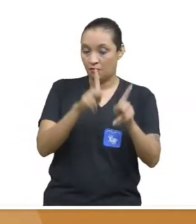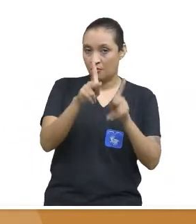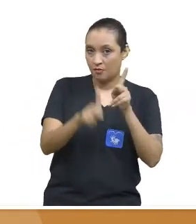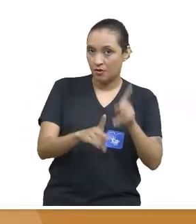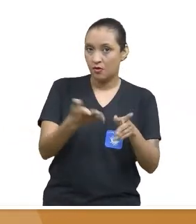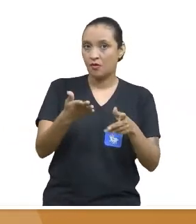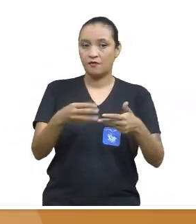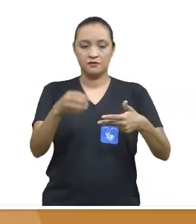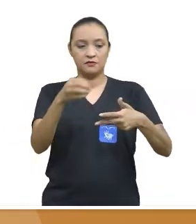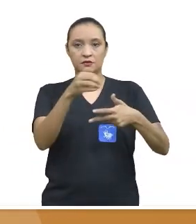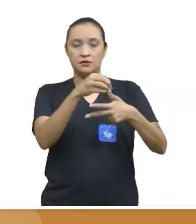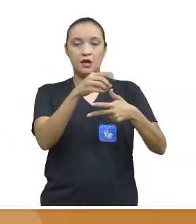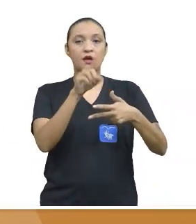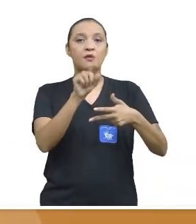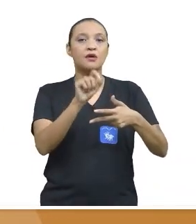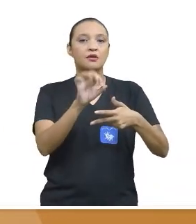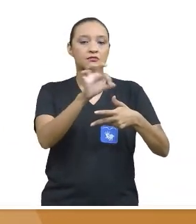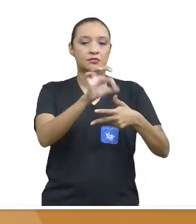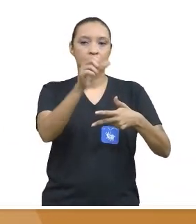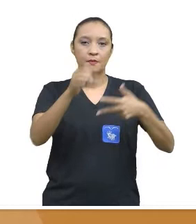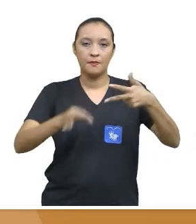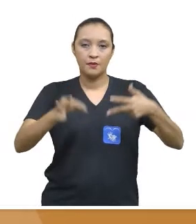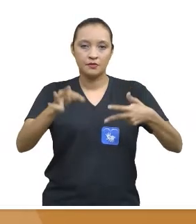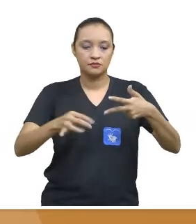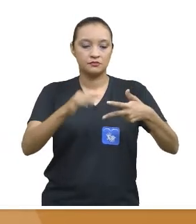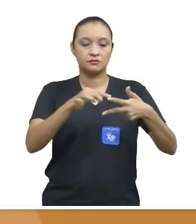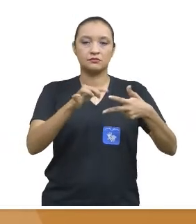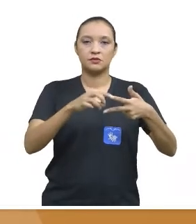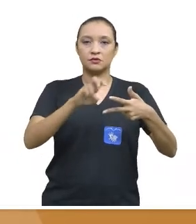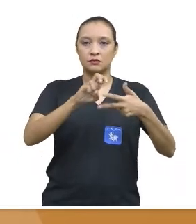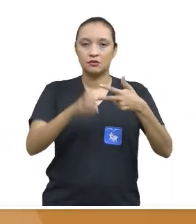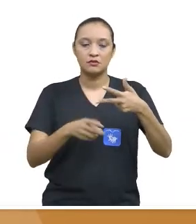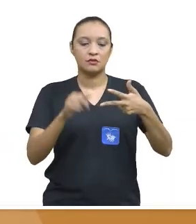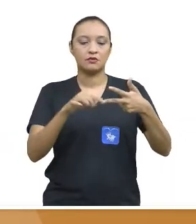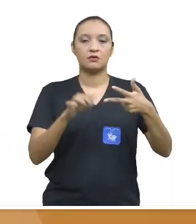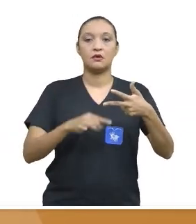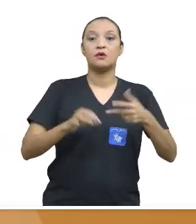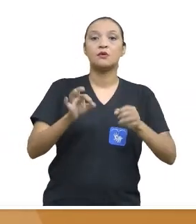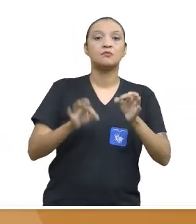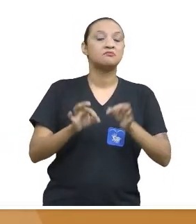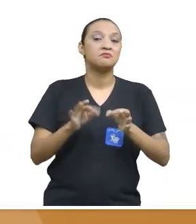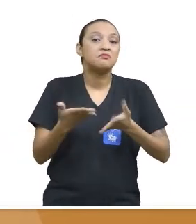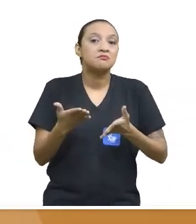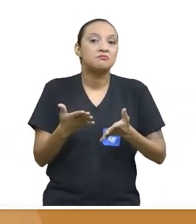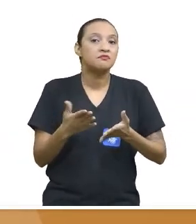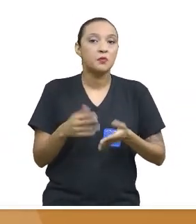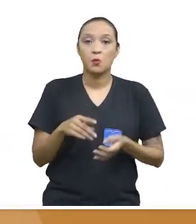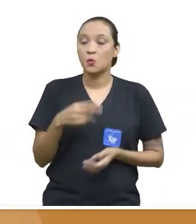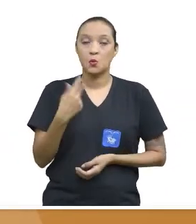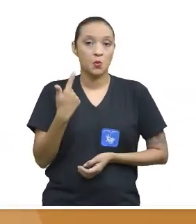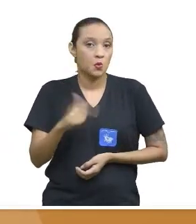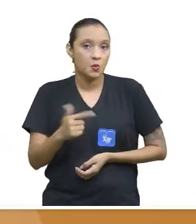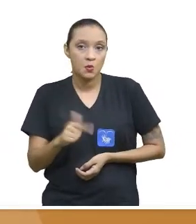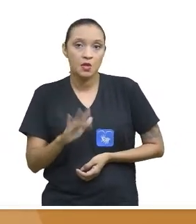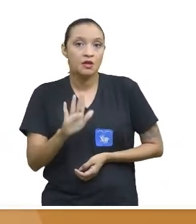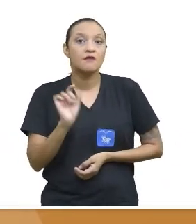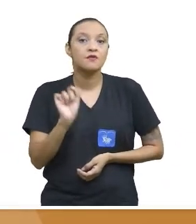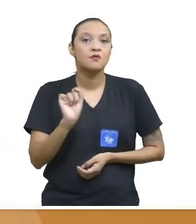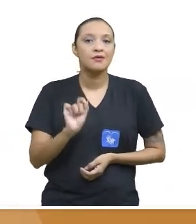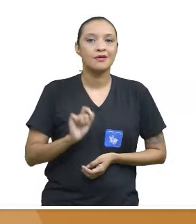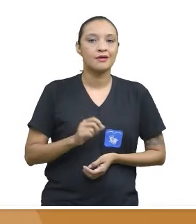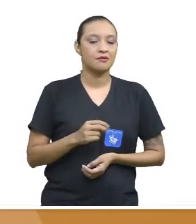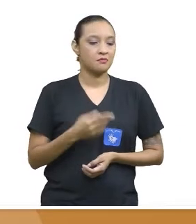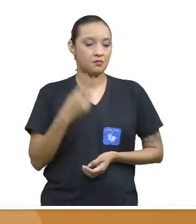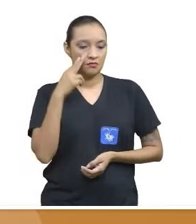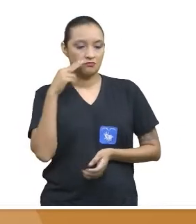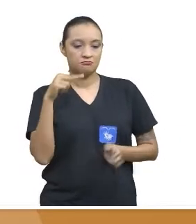ou o judiciário tenham sido consultados. Então, de onde vinha? Dos militares, vinha do governo militar em